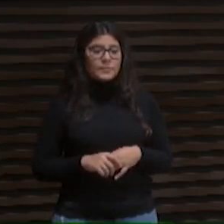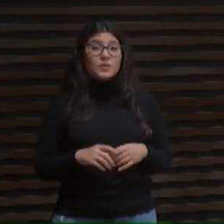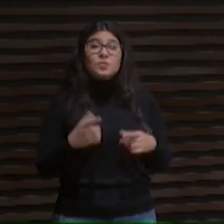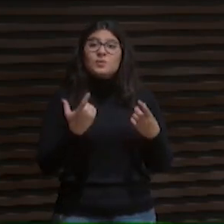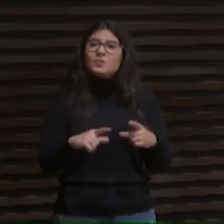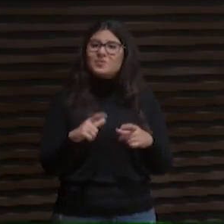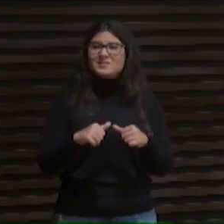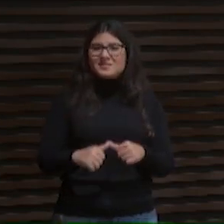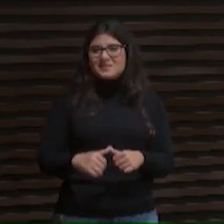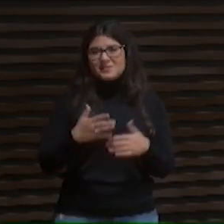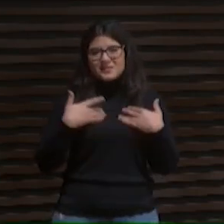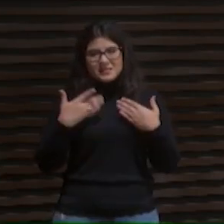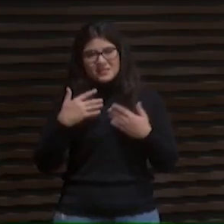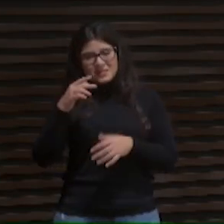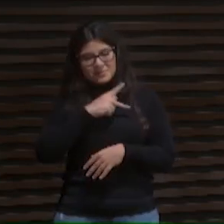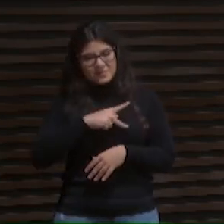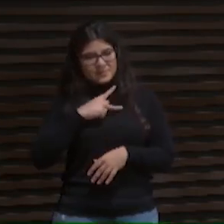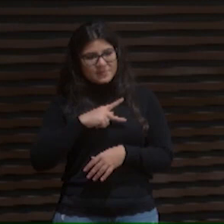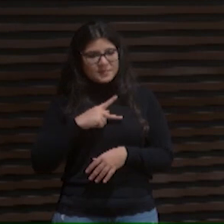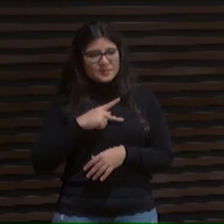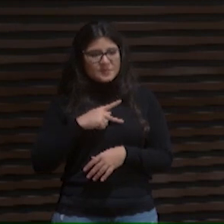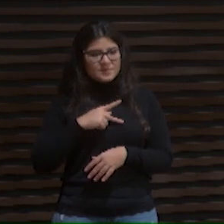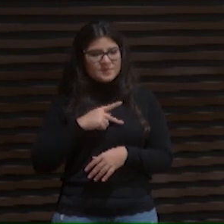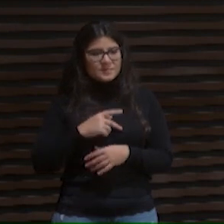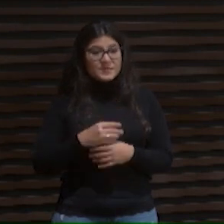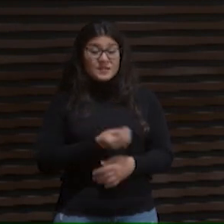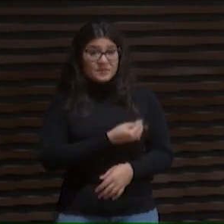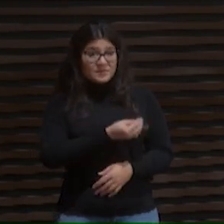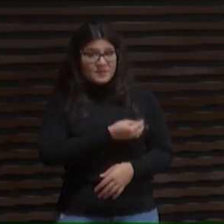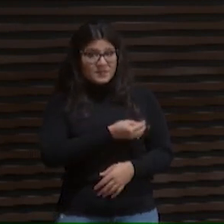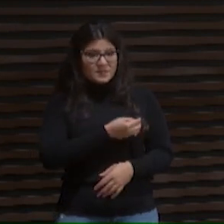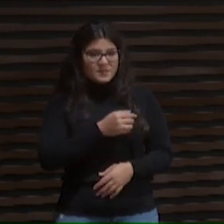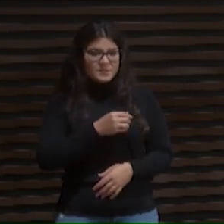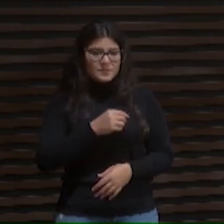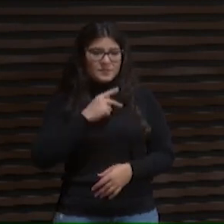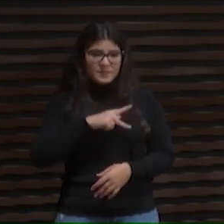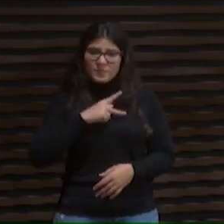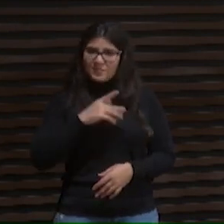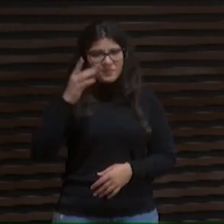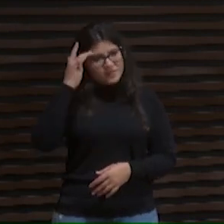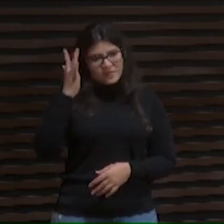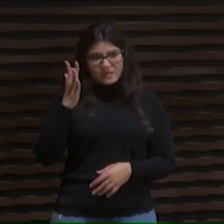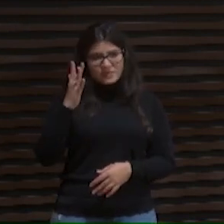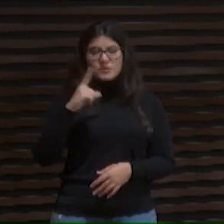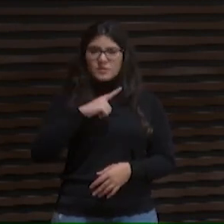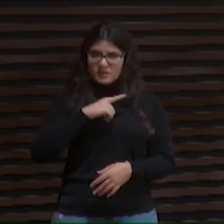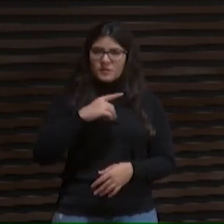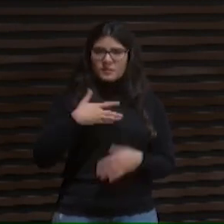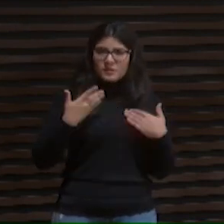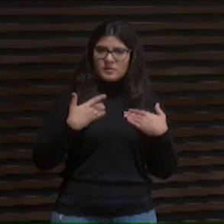estava a alegria de Paulo? Mas a vida de Paulo não foi fácil, não. Teve alegrias?